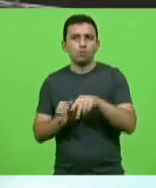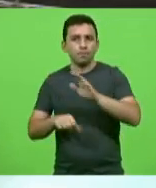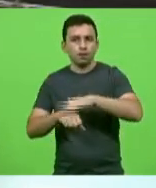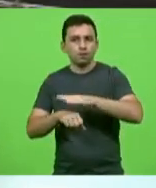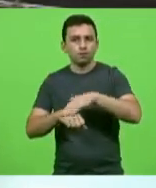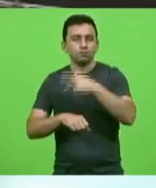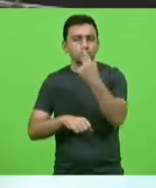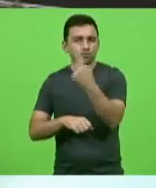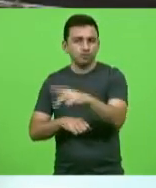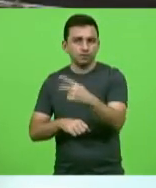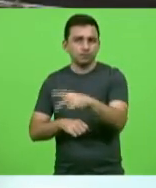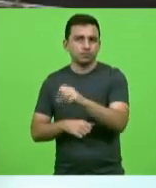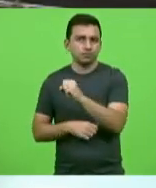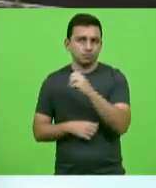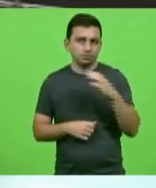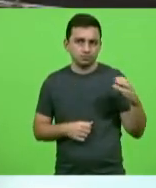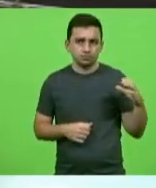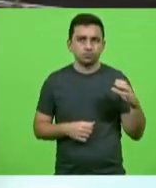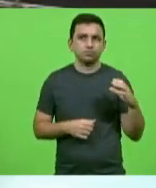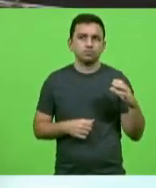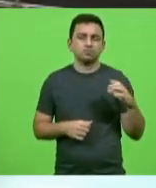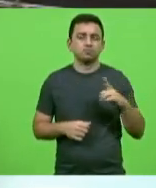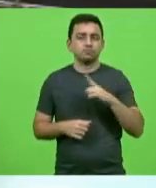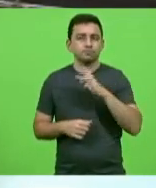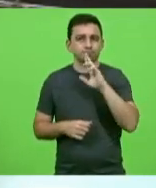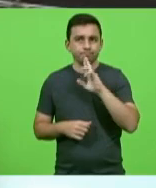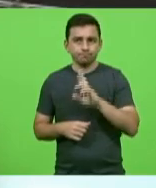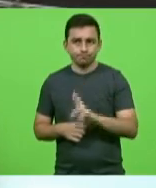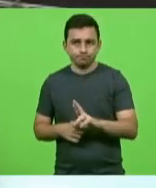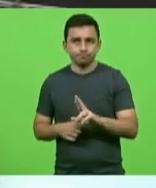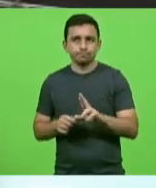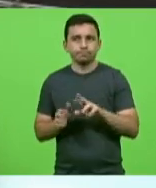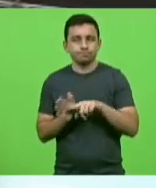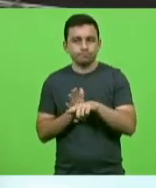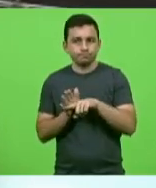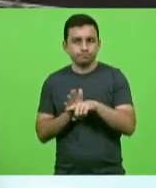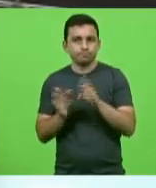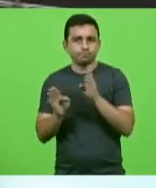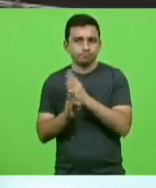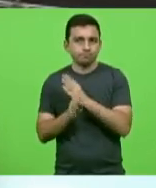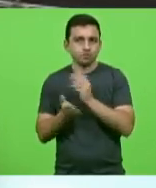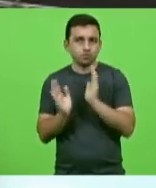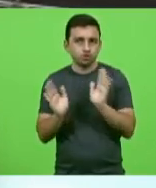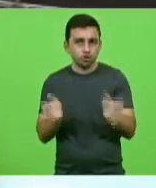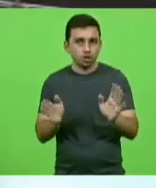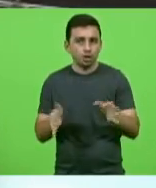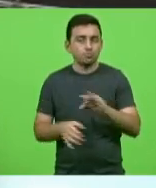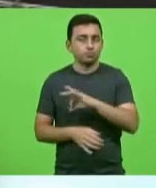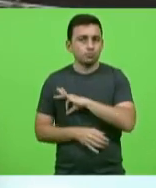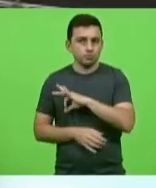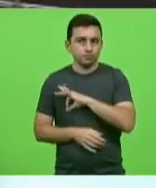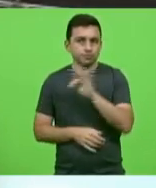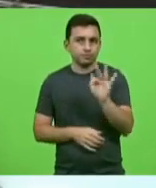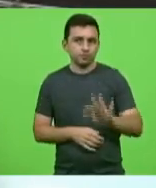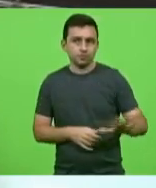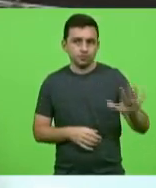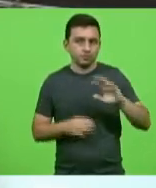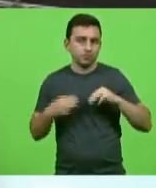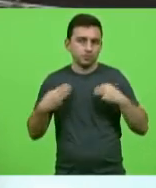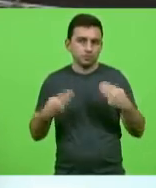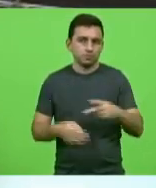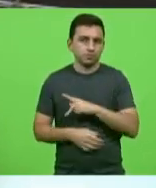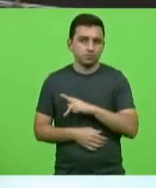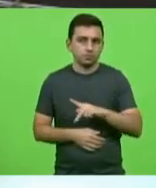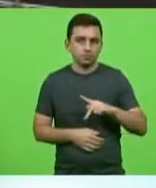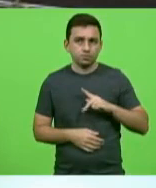de Santa Catarina a rimando se nos resultados das investigações encampadas pela polícia federal e Ministério